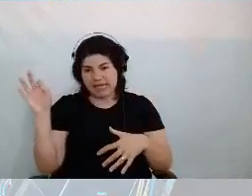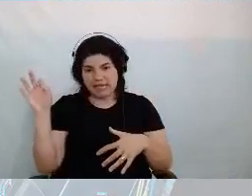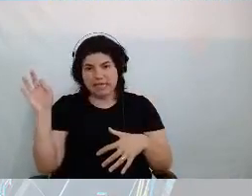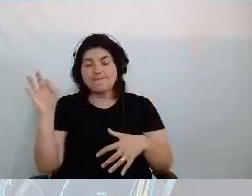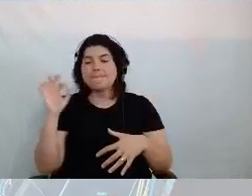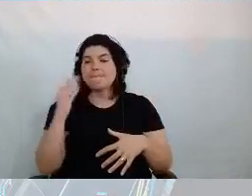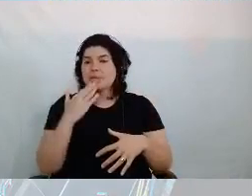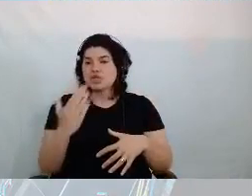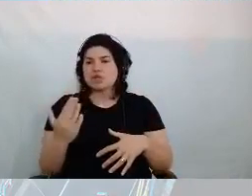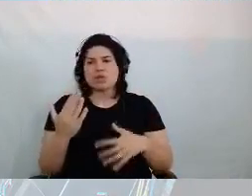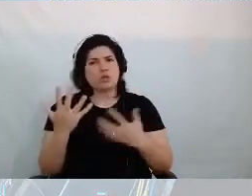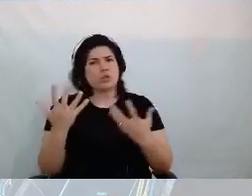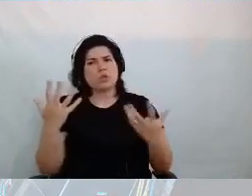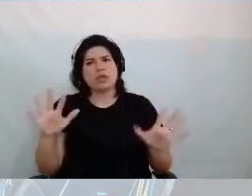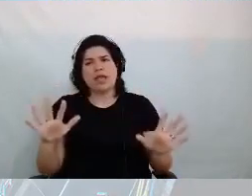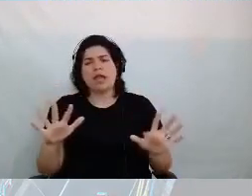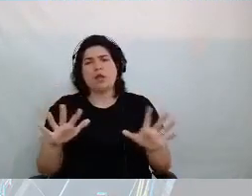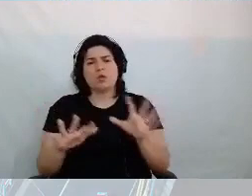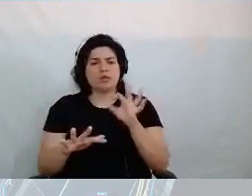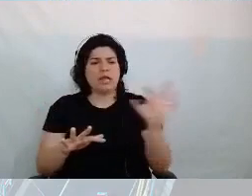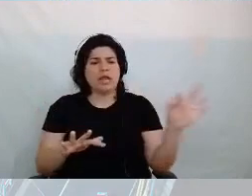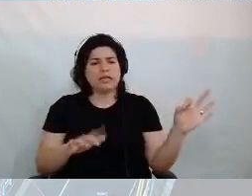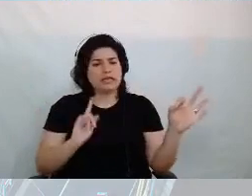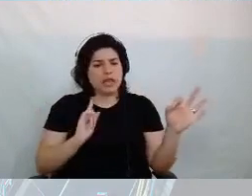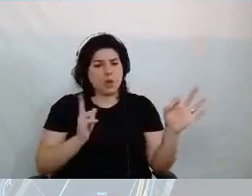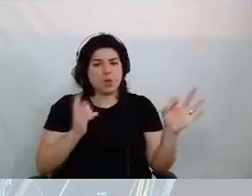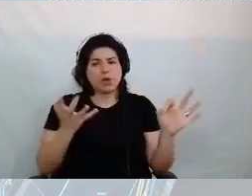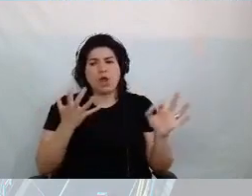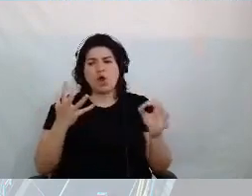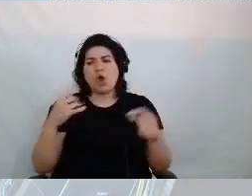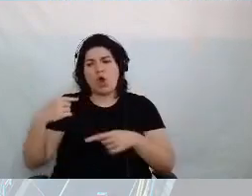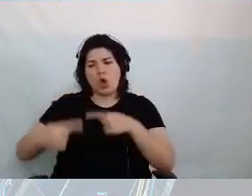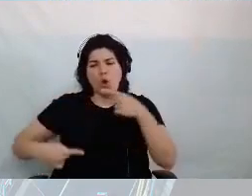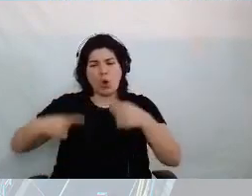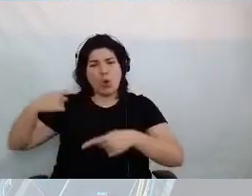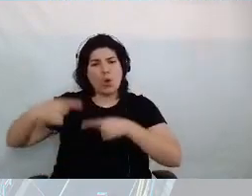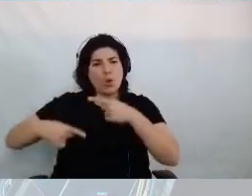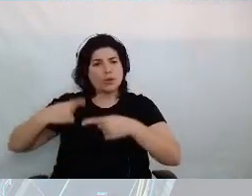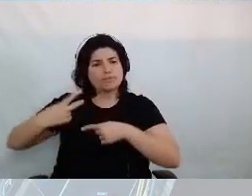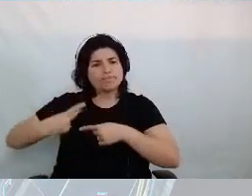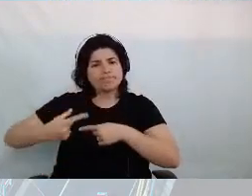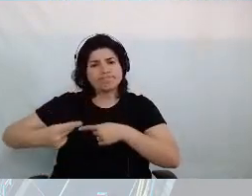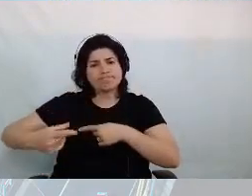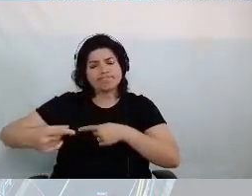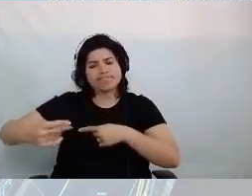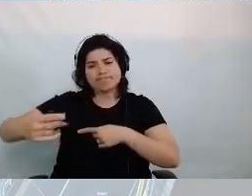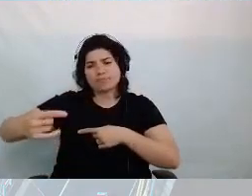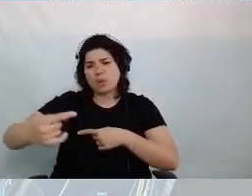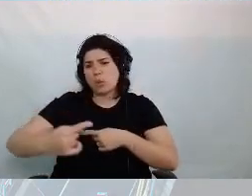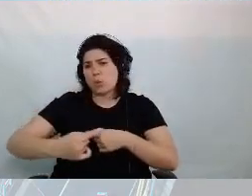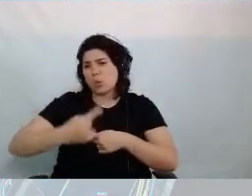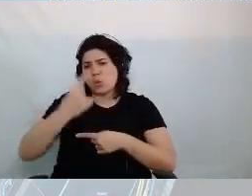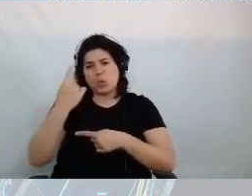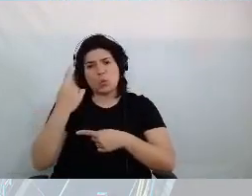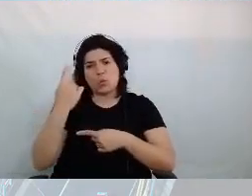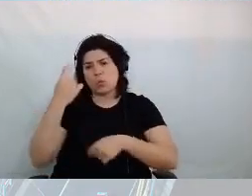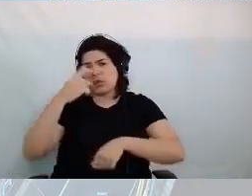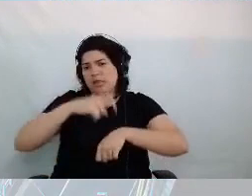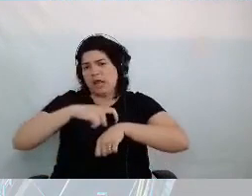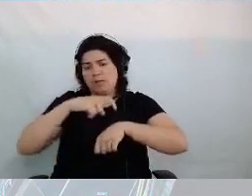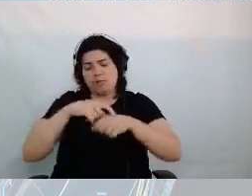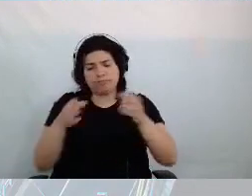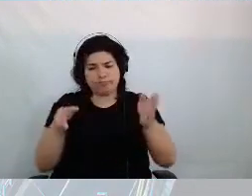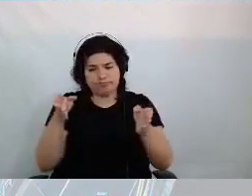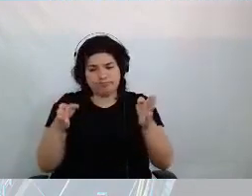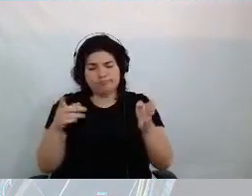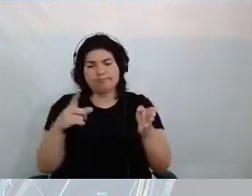não quero mandar 100 requests, quero que rode infinitas vezes em um especificado tempo aqui.